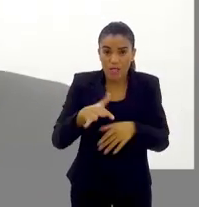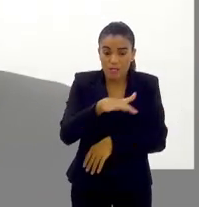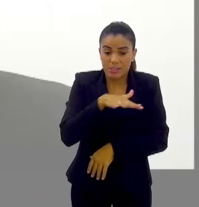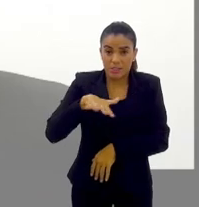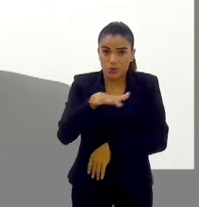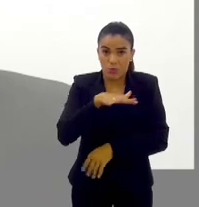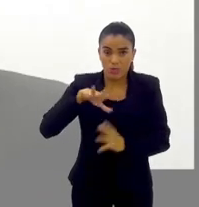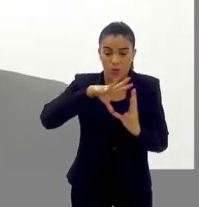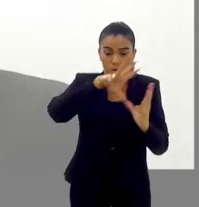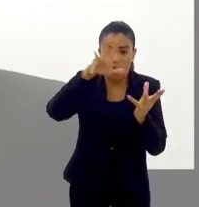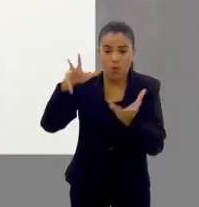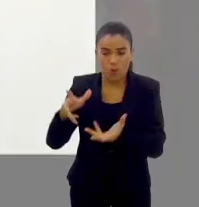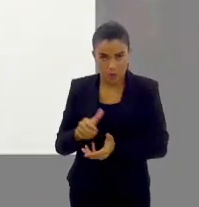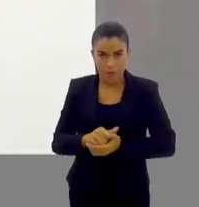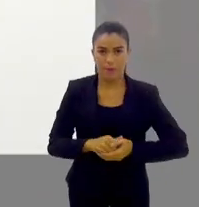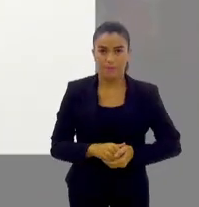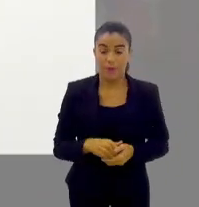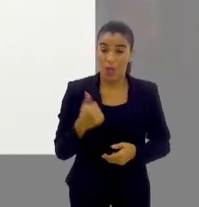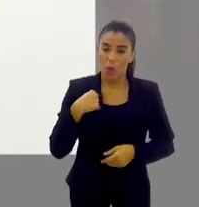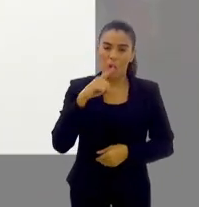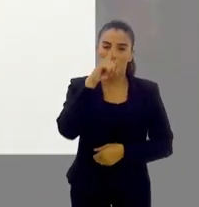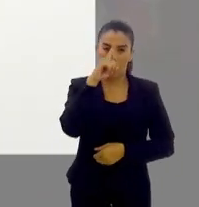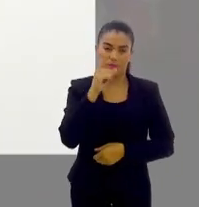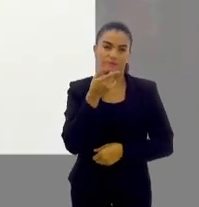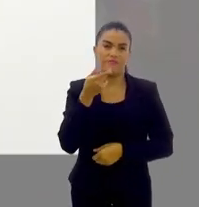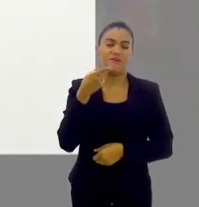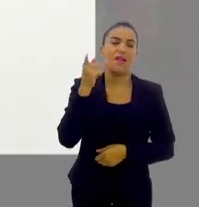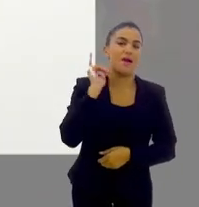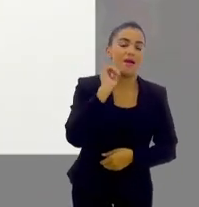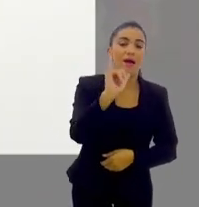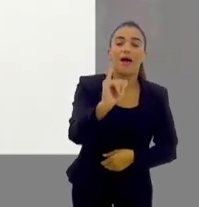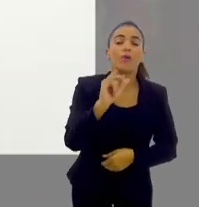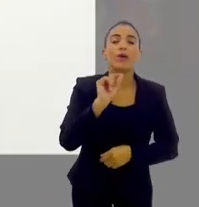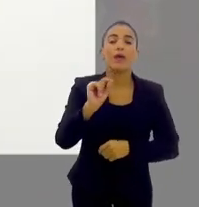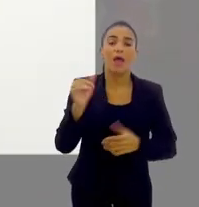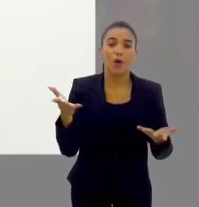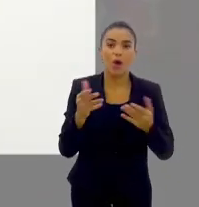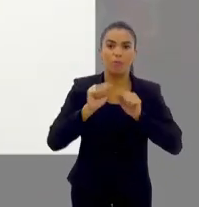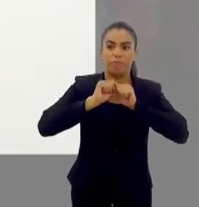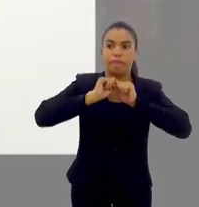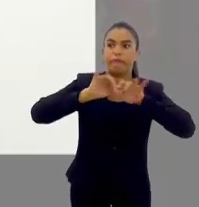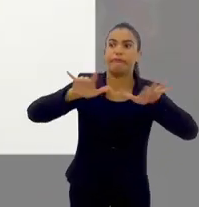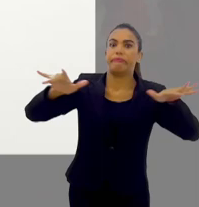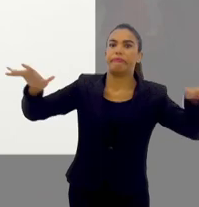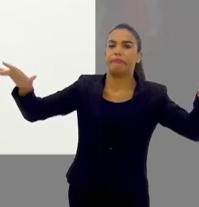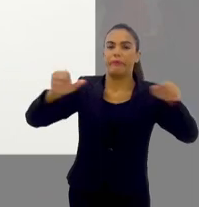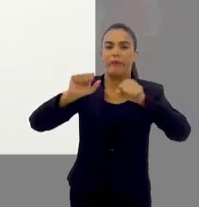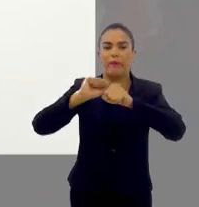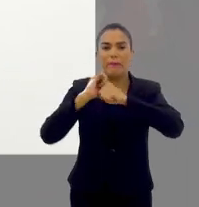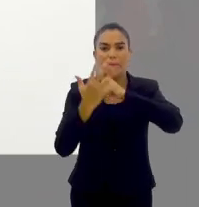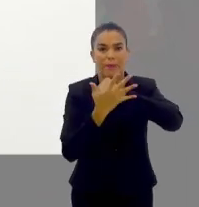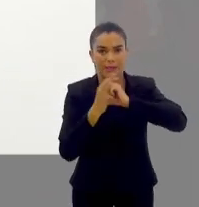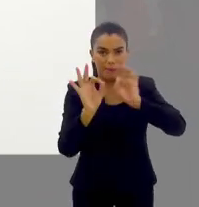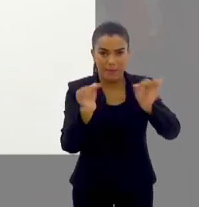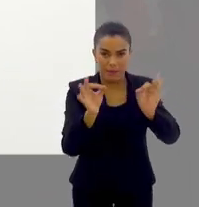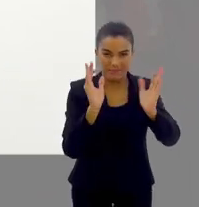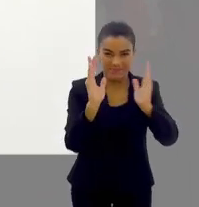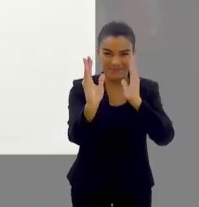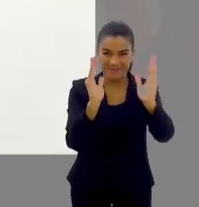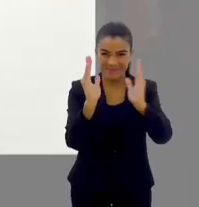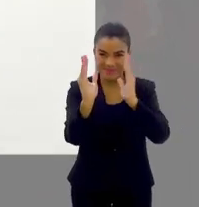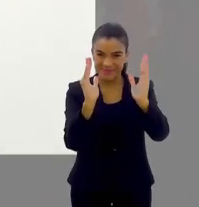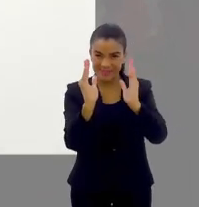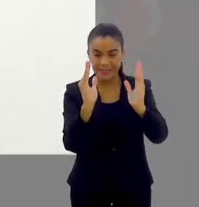passar. A gente está, talvez, me arrisco a dizer, que saindo de uma pandemia, né, do Covid. Durante